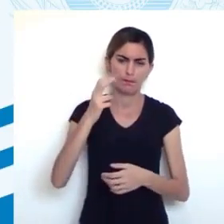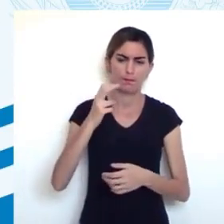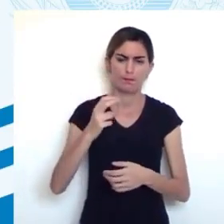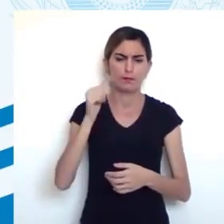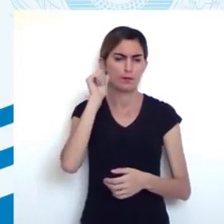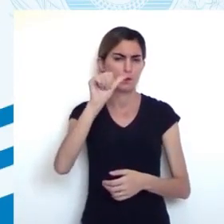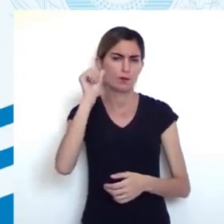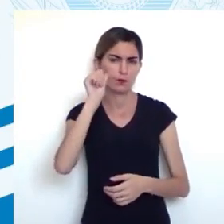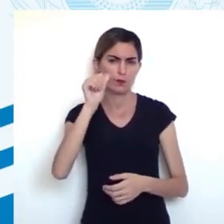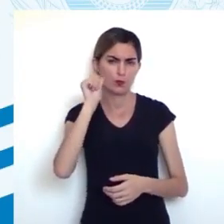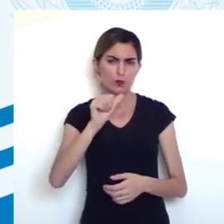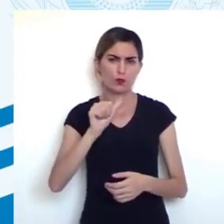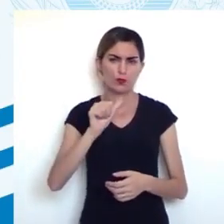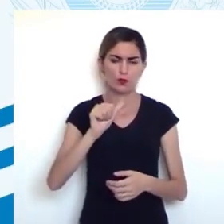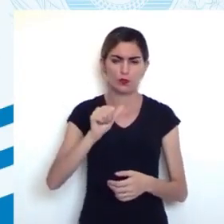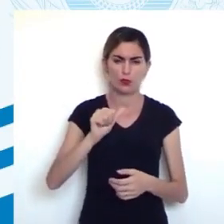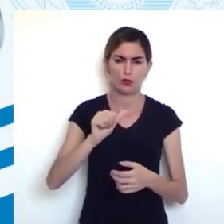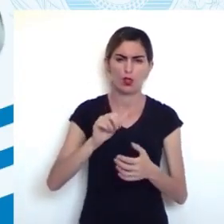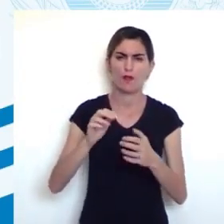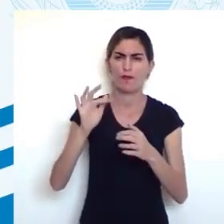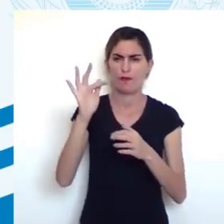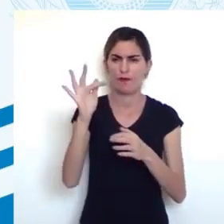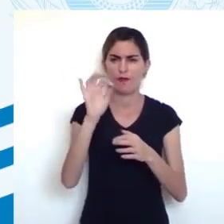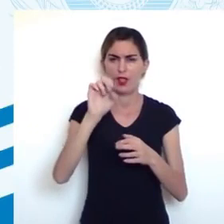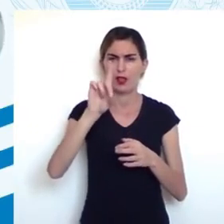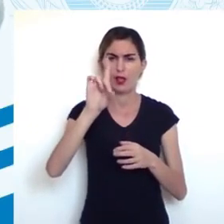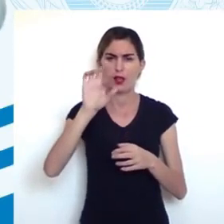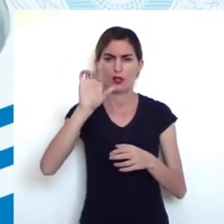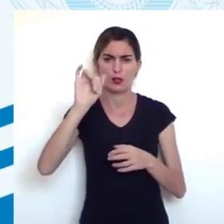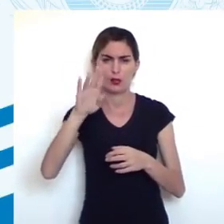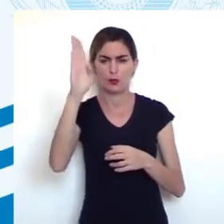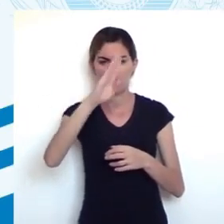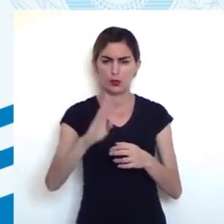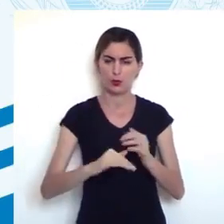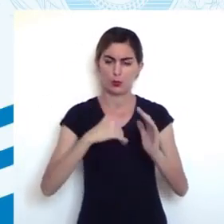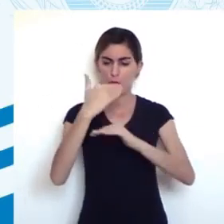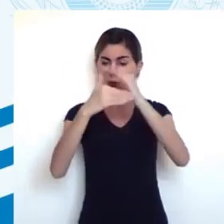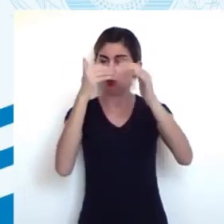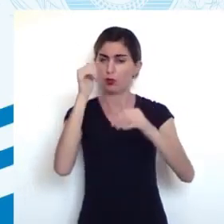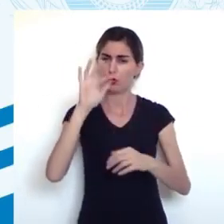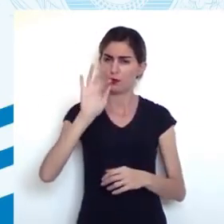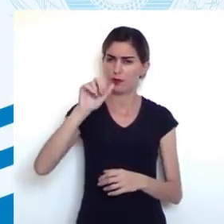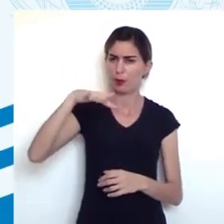Mulher, embrião da Federação Brasileira do Progresso Feminino.